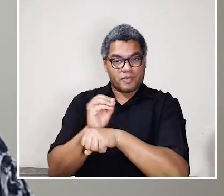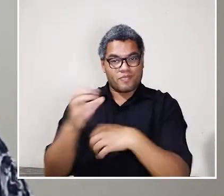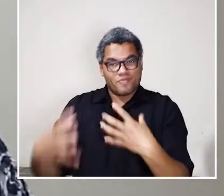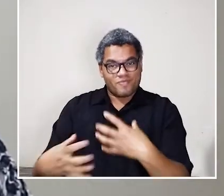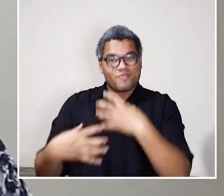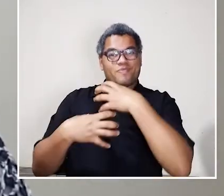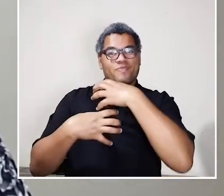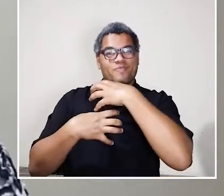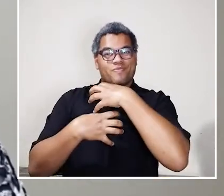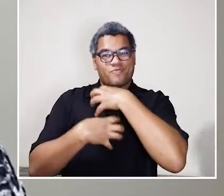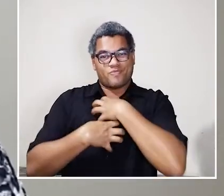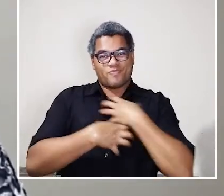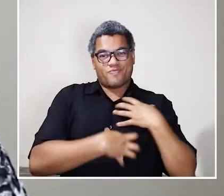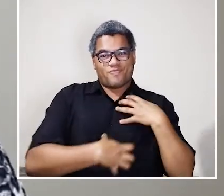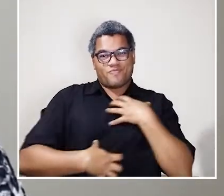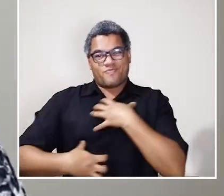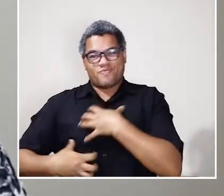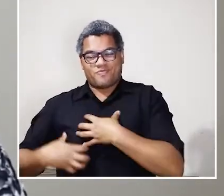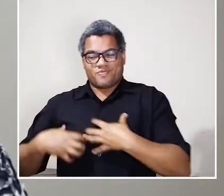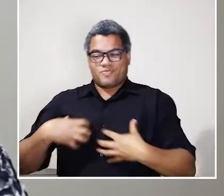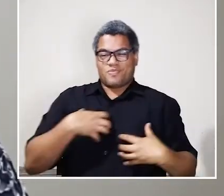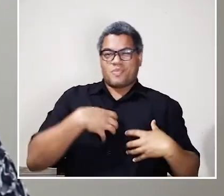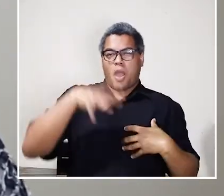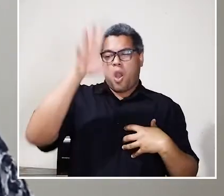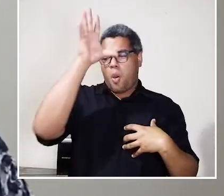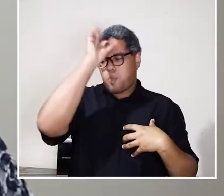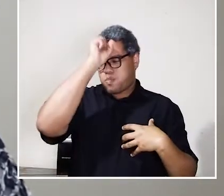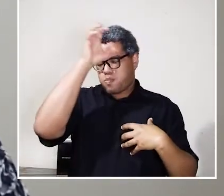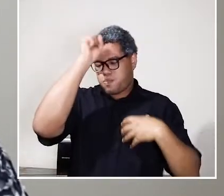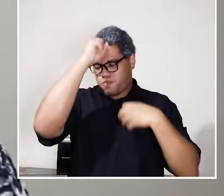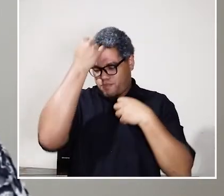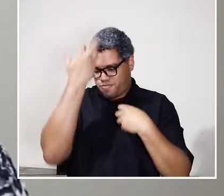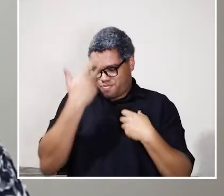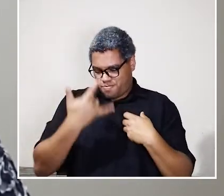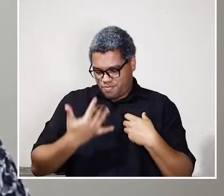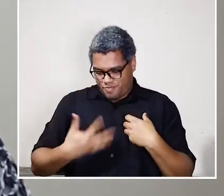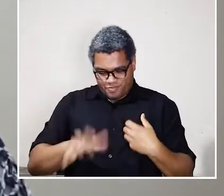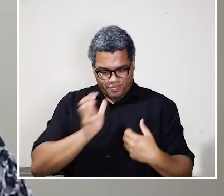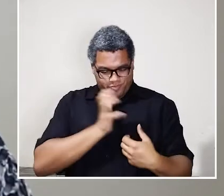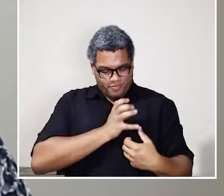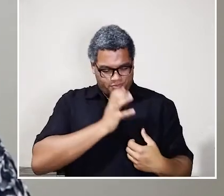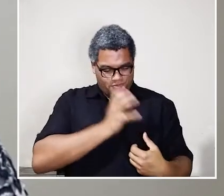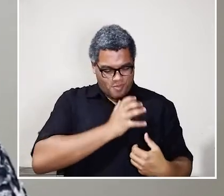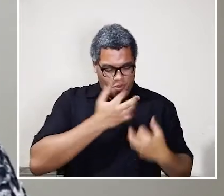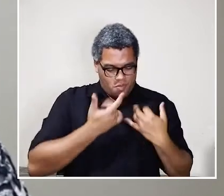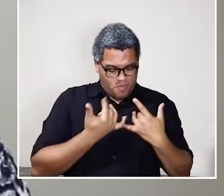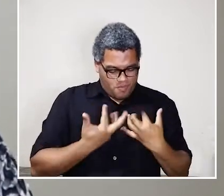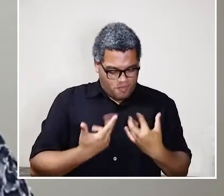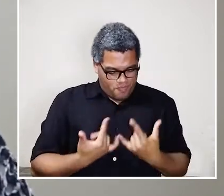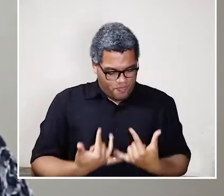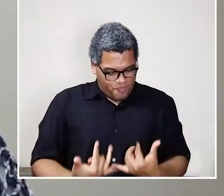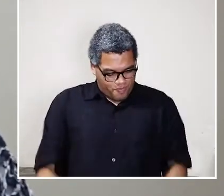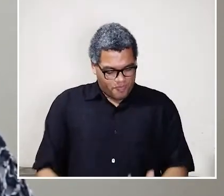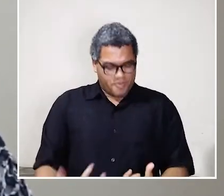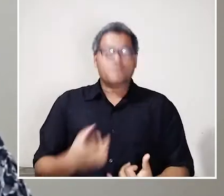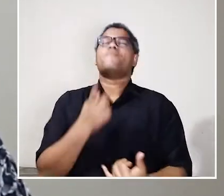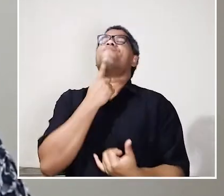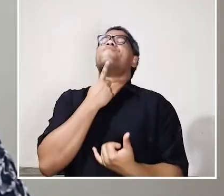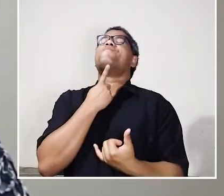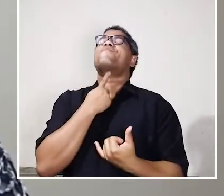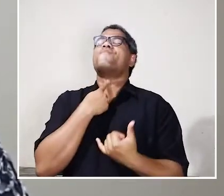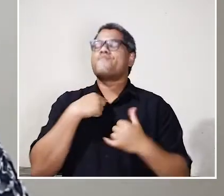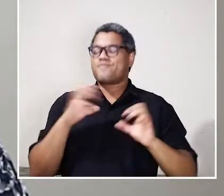no íntimo, desmobilizando os esquemas cognitivos, as disposições afetivas e as iniciativas